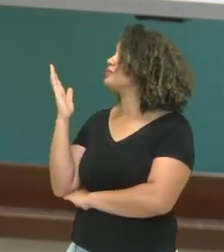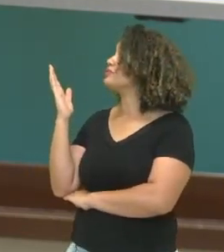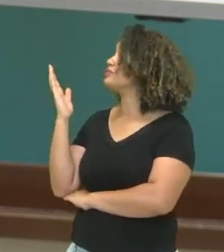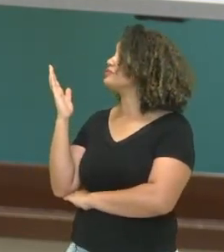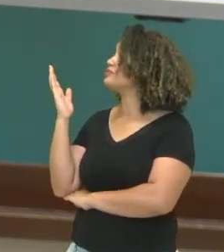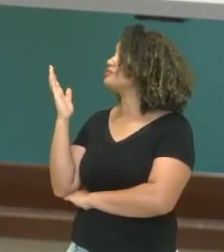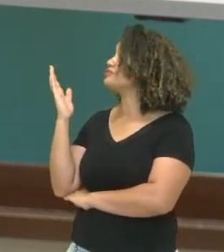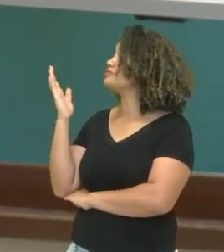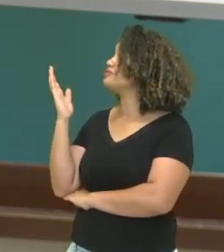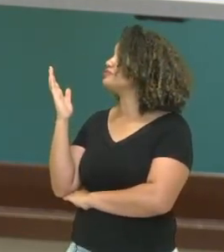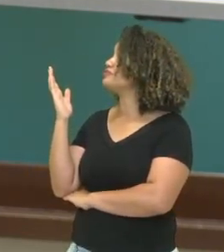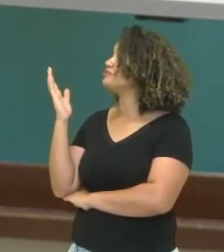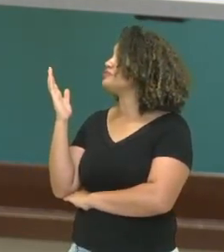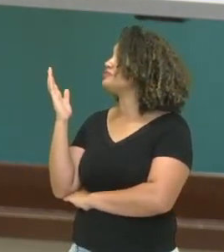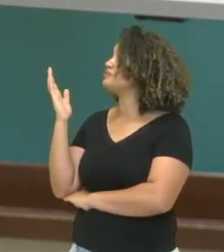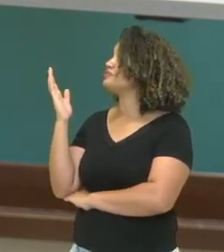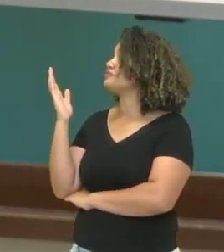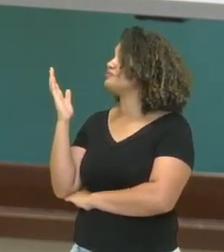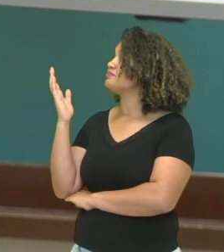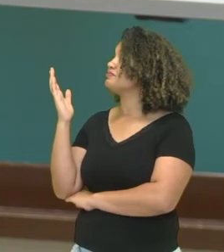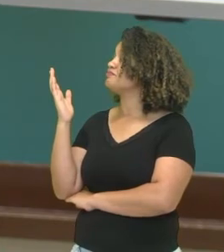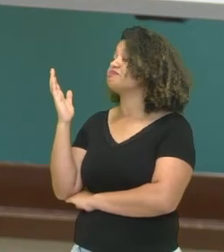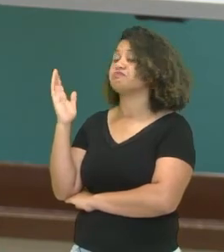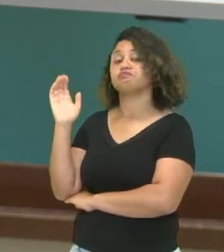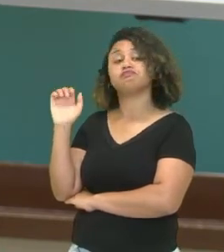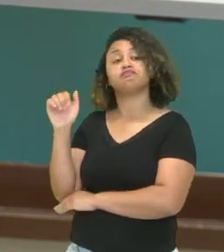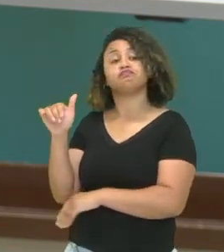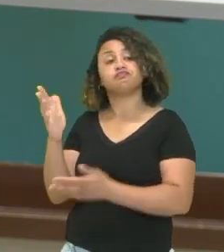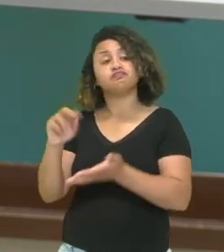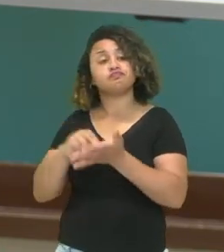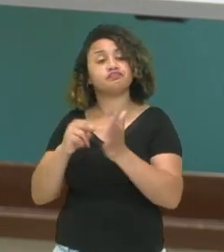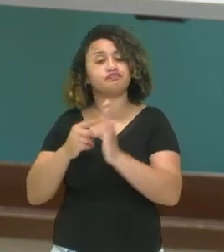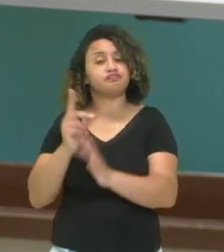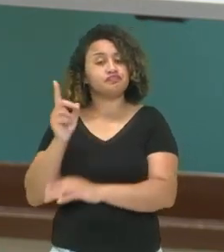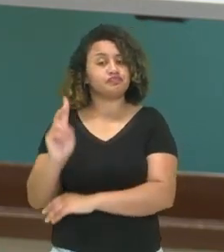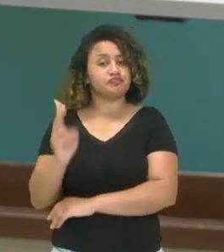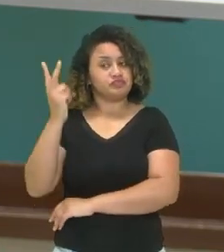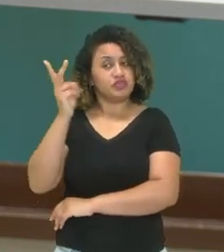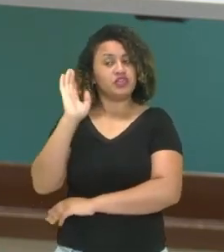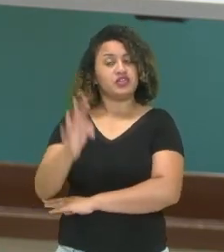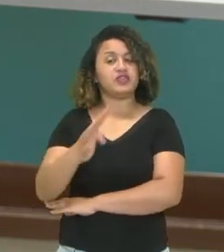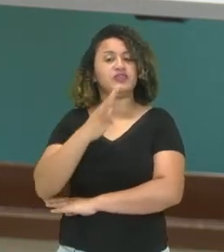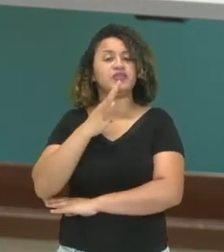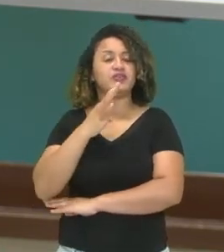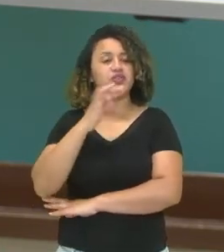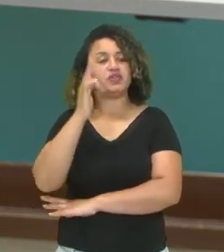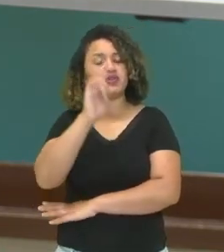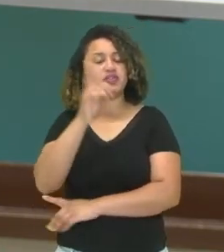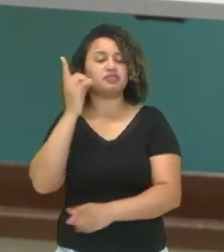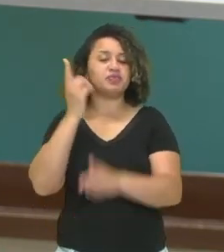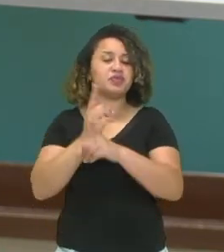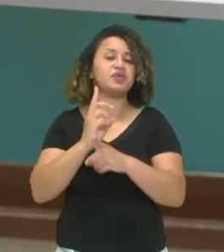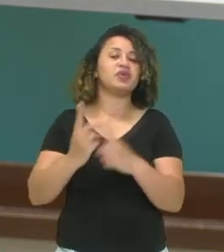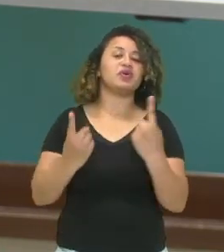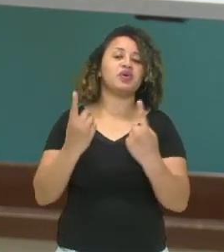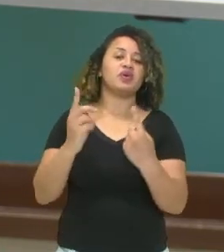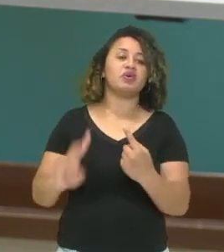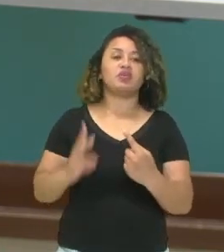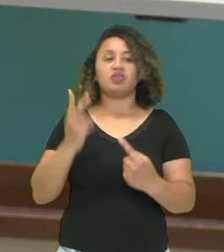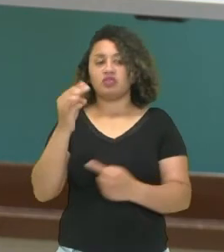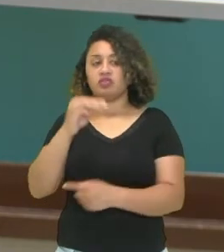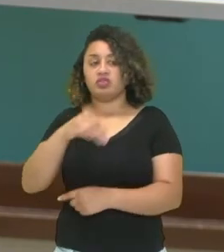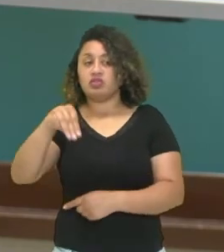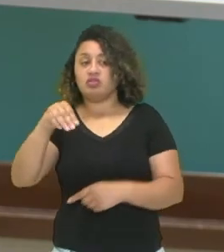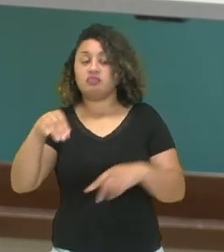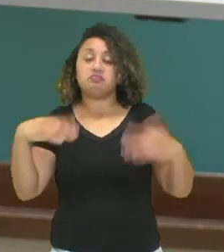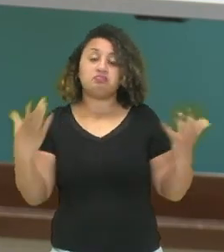aqui significa que a gente já conhece, portanto, a gente consegue determinar qual é o valor de M, mesmo a gente não